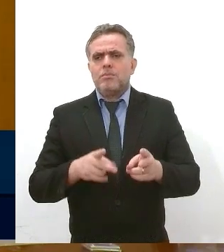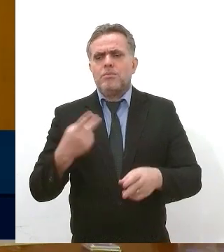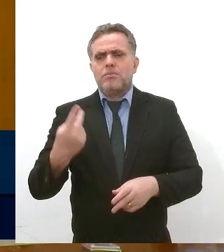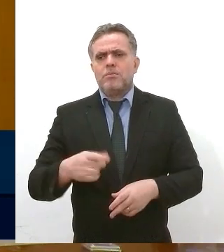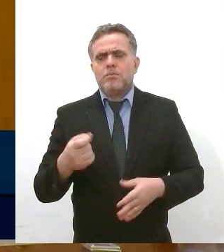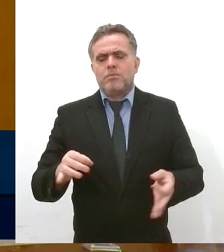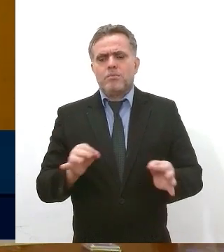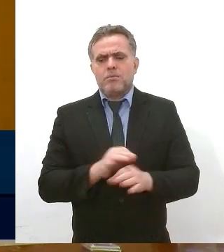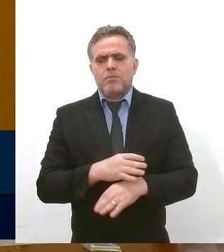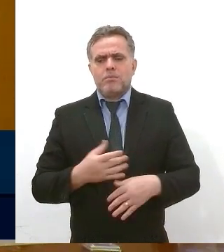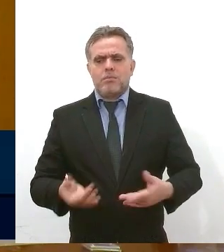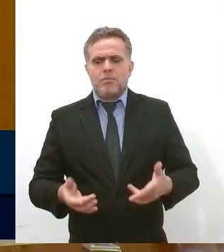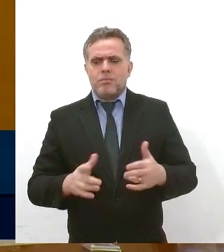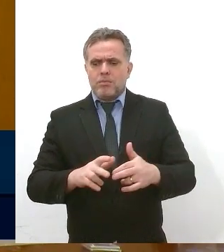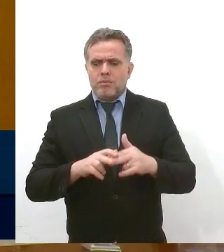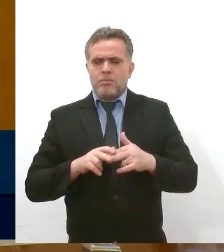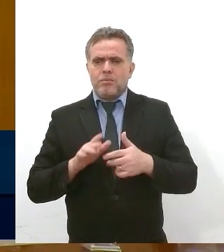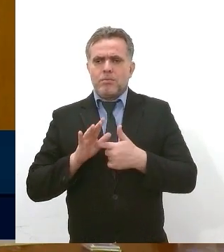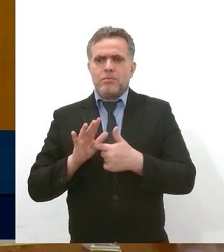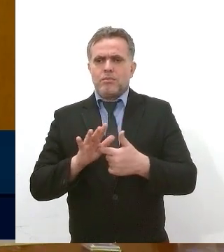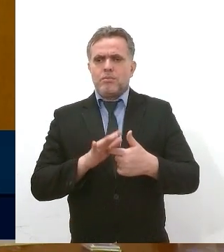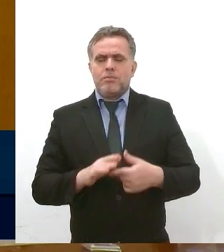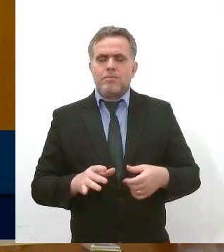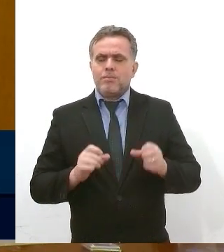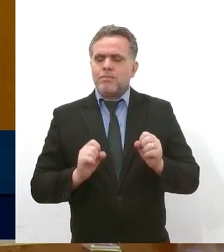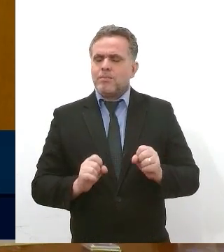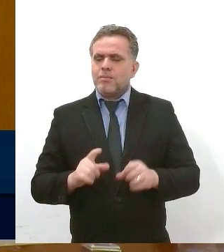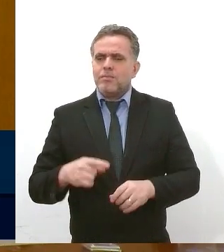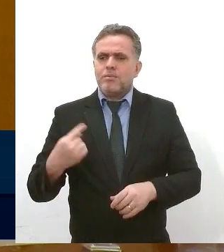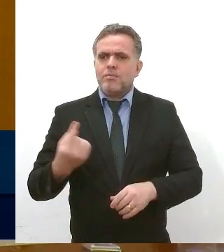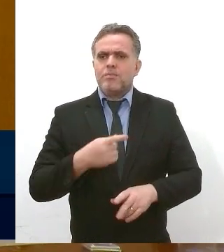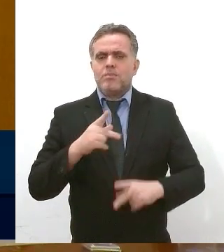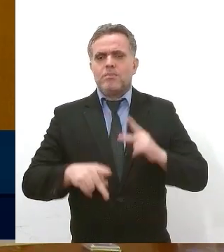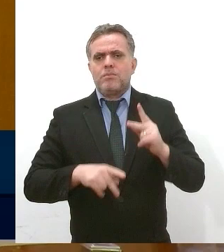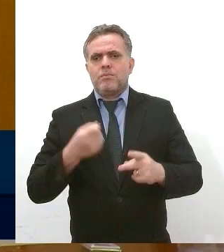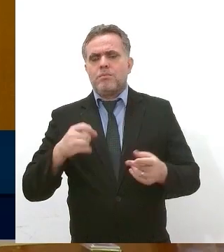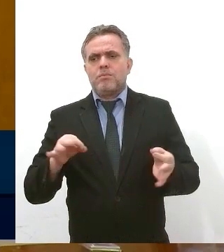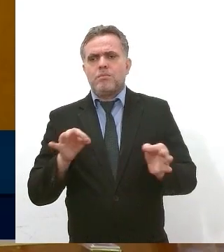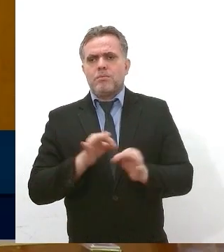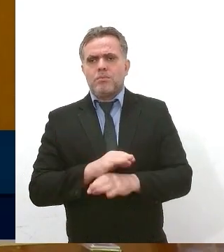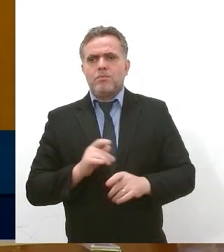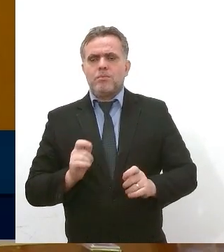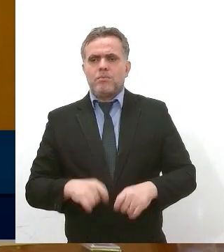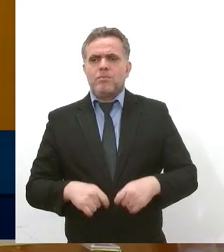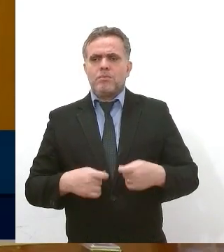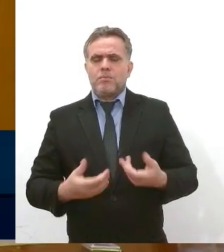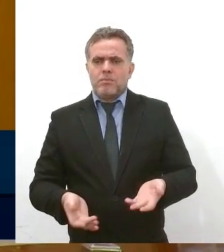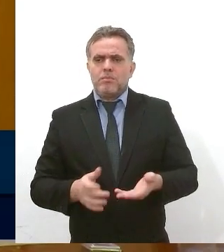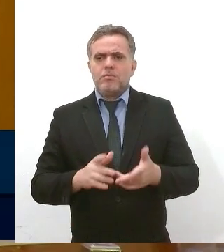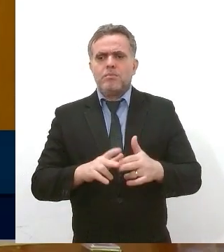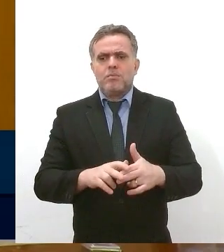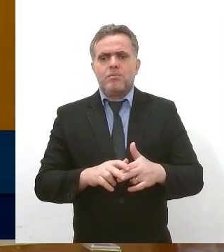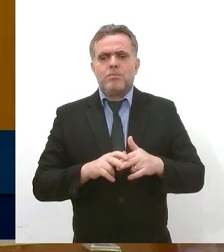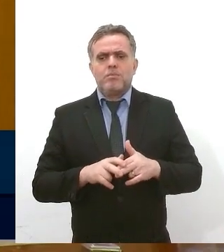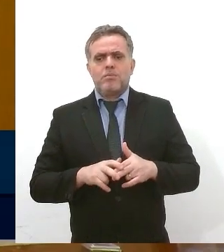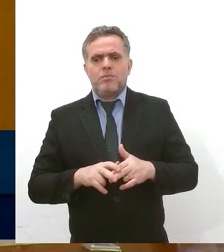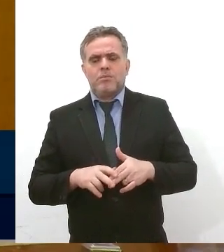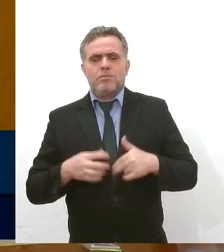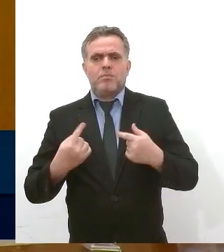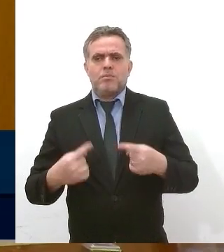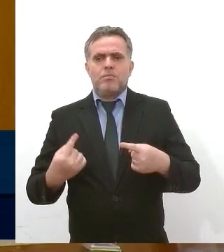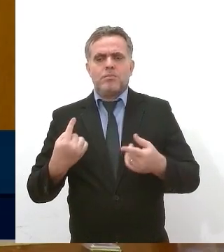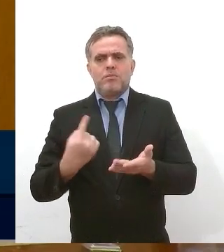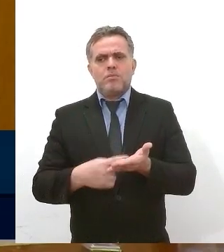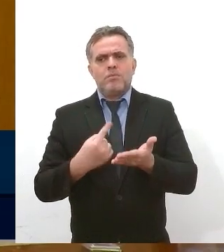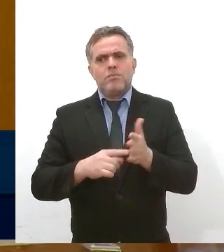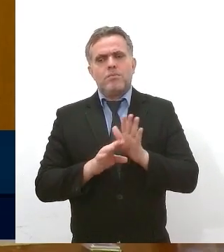condições de que nós sergipanos realmente sejamos o país do forró. Então, eu como representante dessa casa, quero fazer parte,